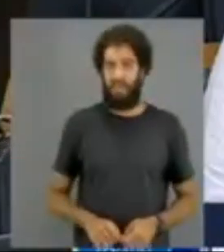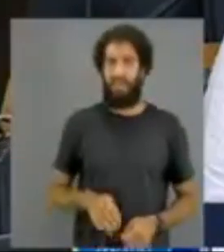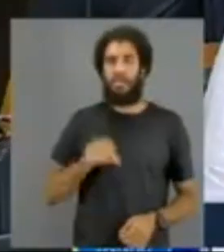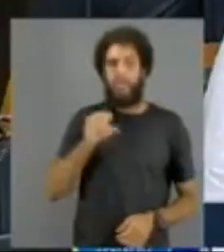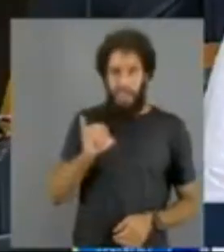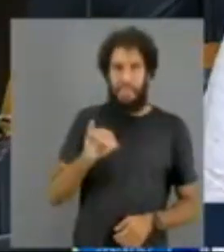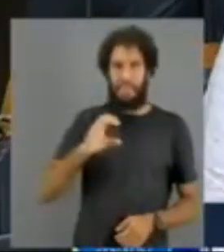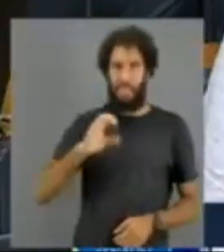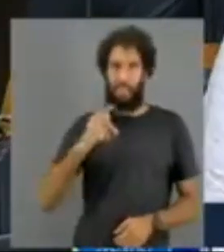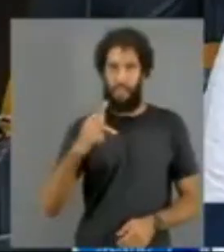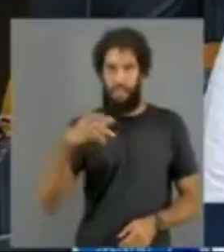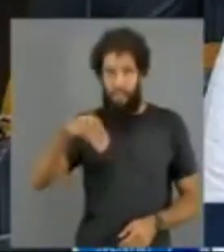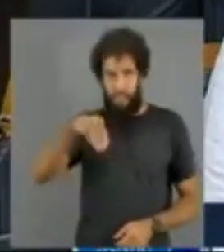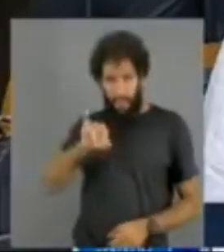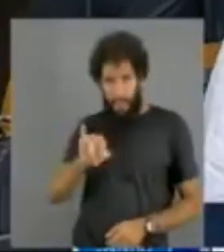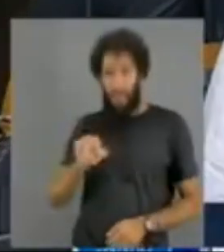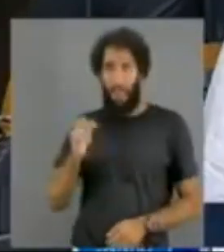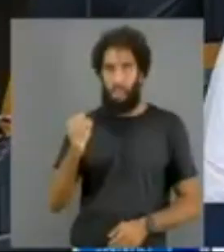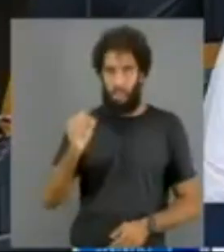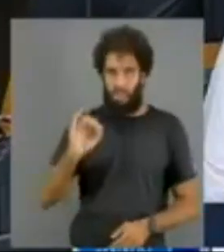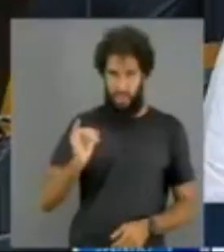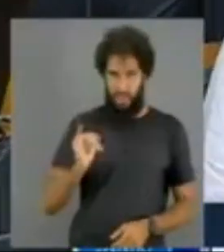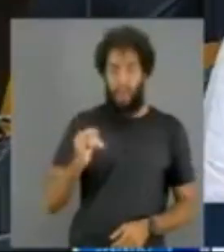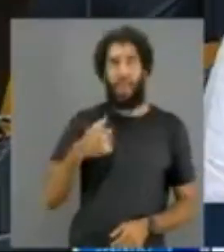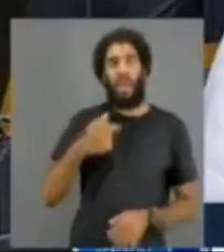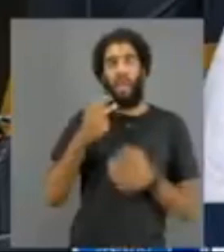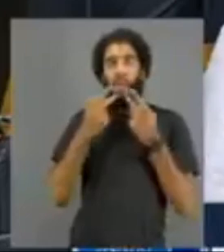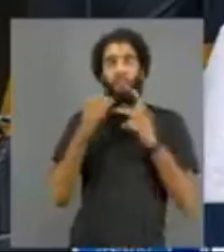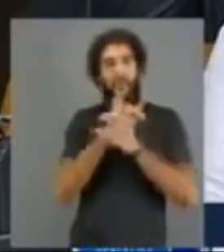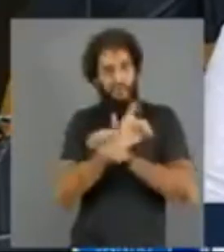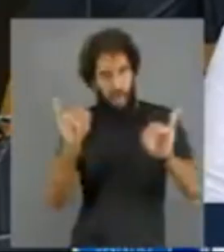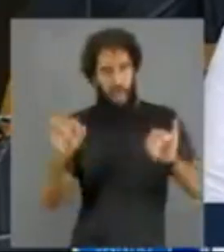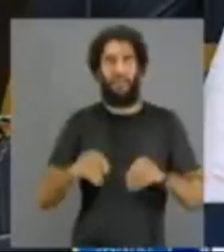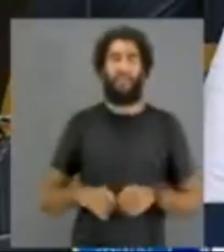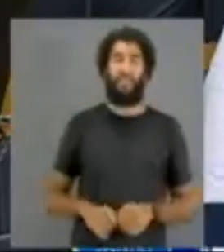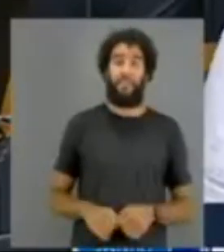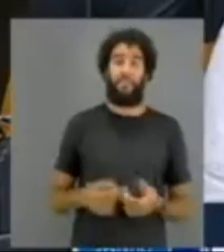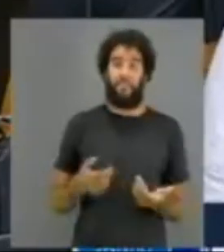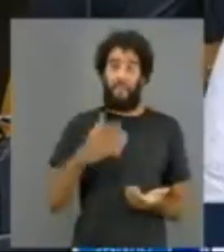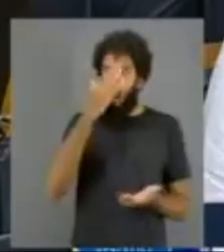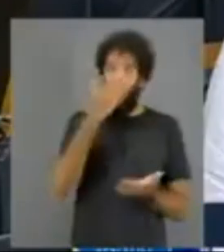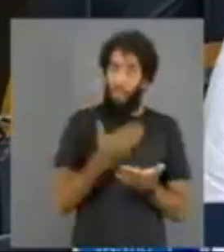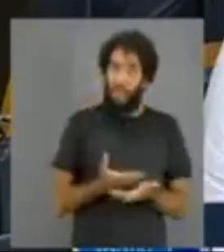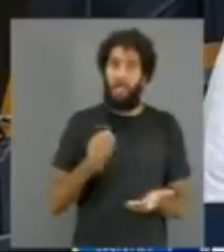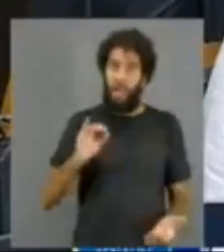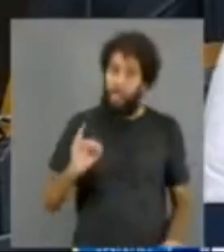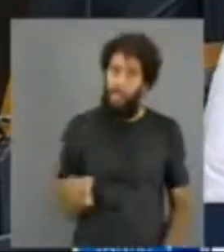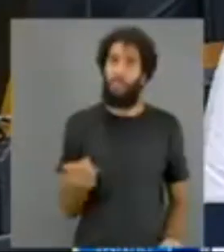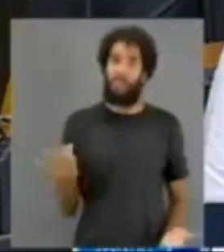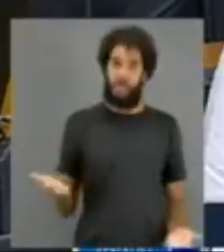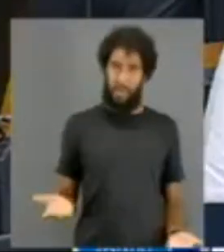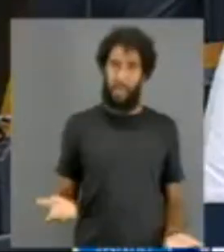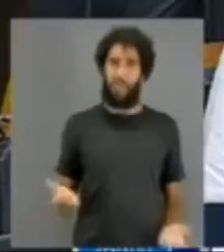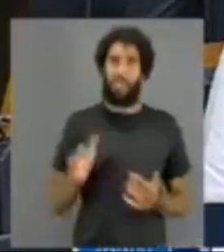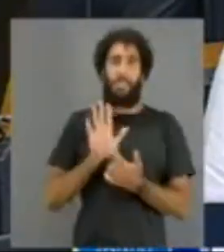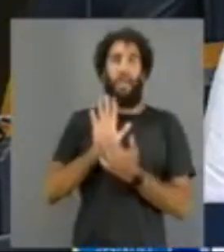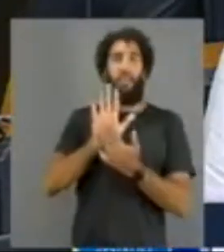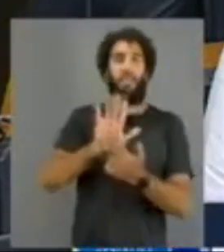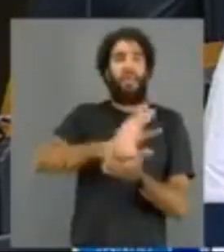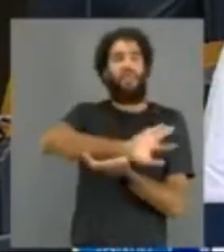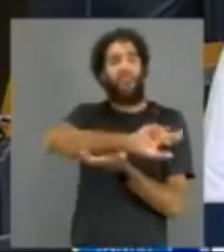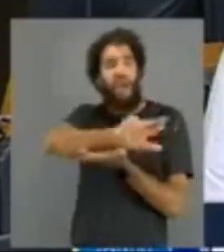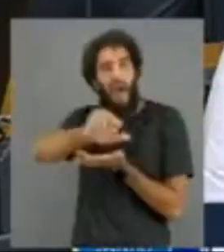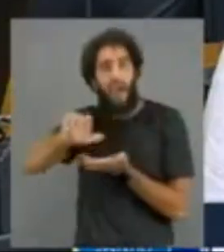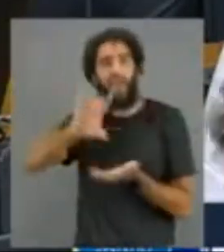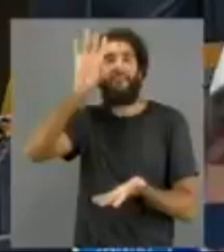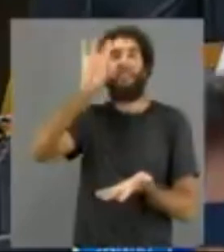instituída a CPMI do 8 de janeiro, eu sempre dizia que seria uma excelente oportunidade para trazer à tona a verdade para o